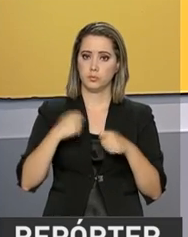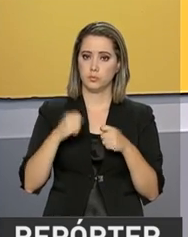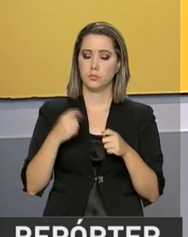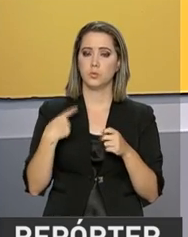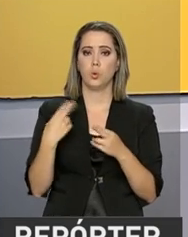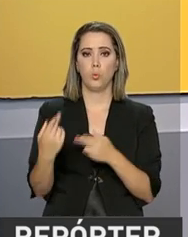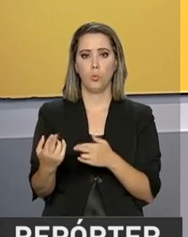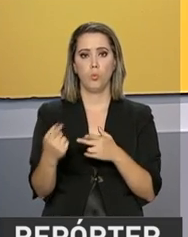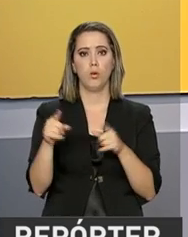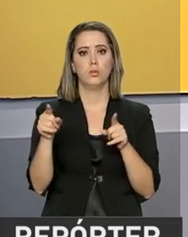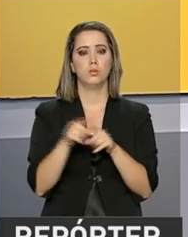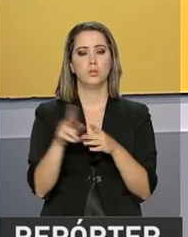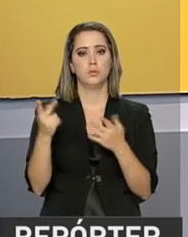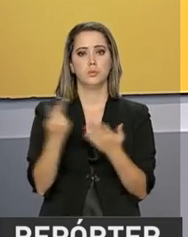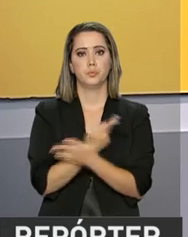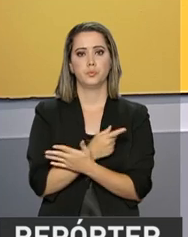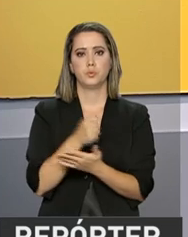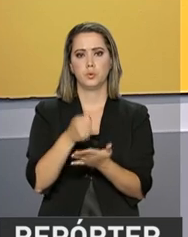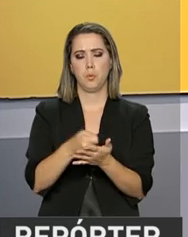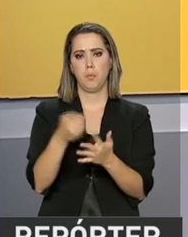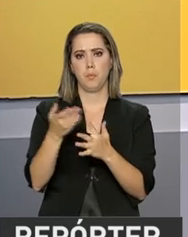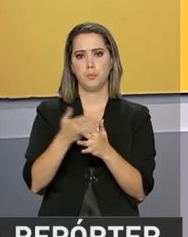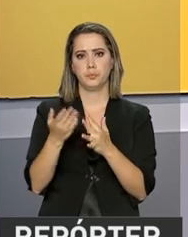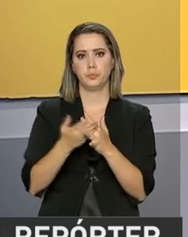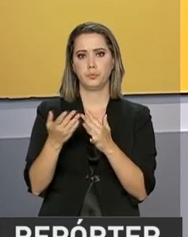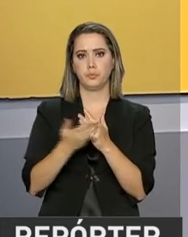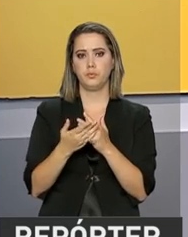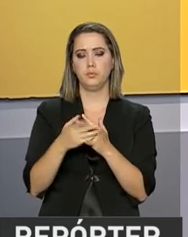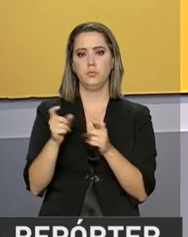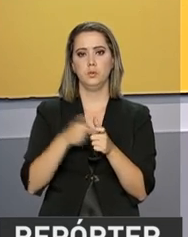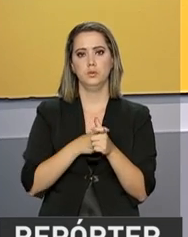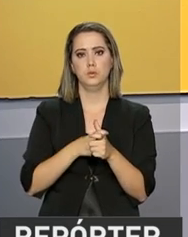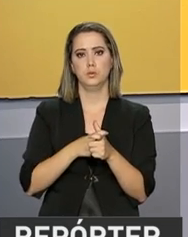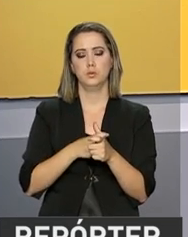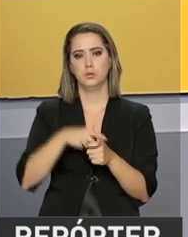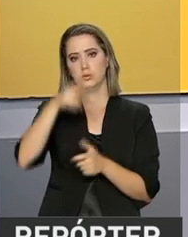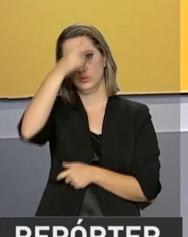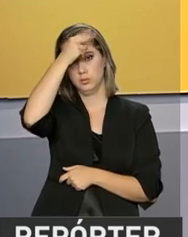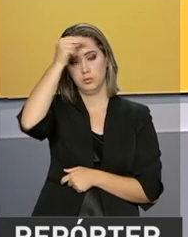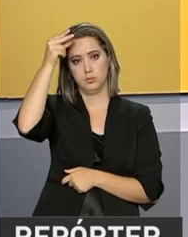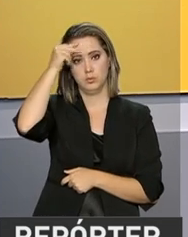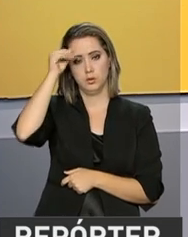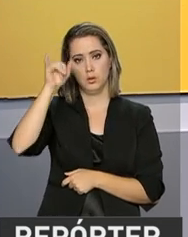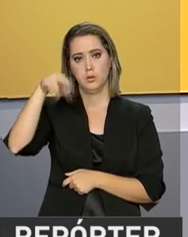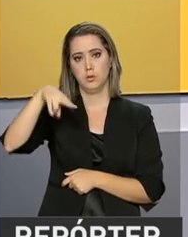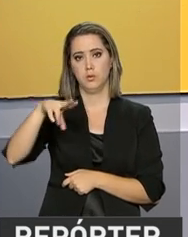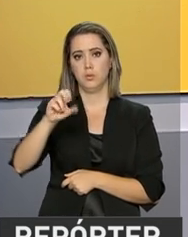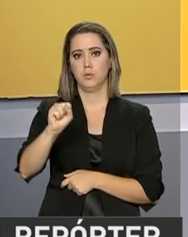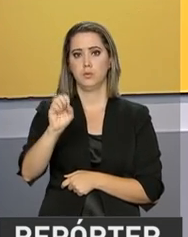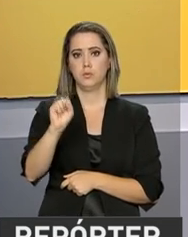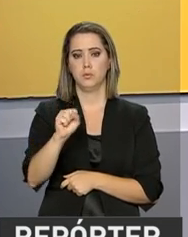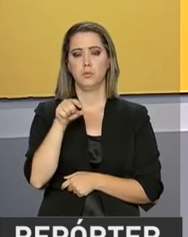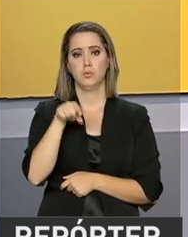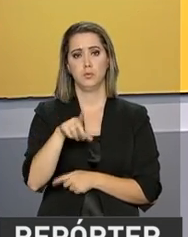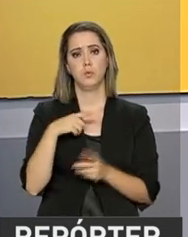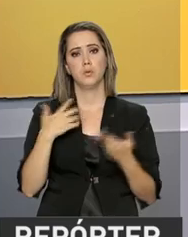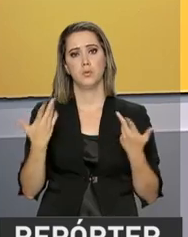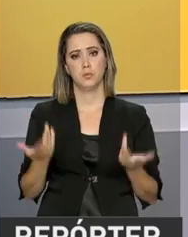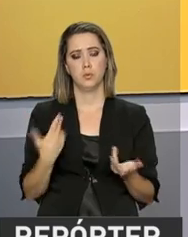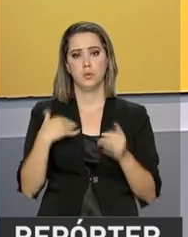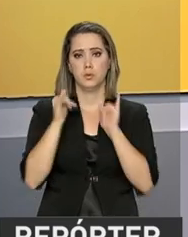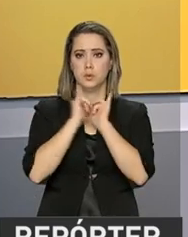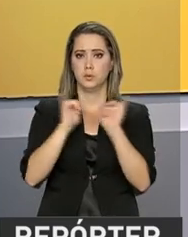nos mesmos moldes do parcelamento das dívidas municipais com o INSS, medida que